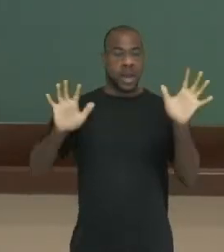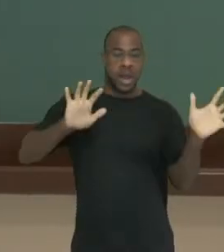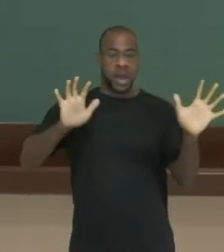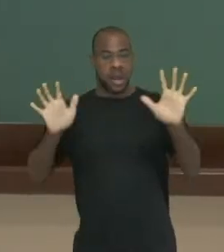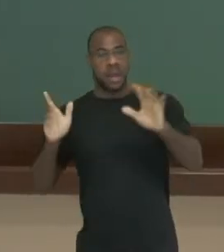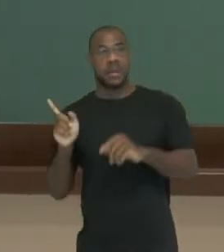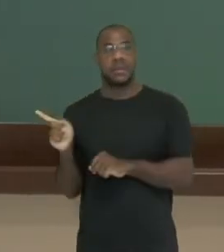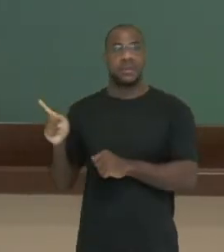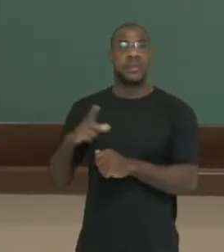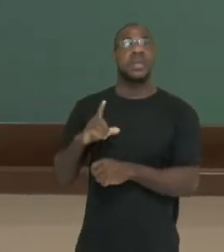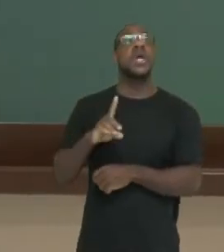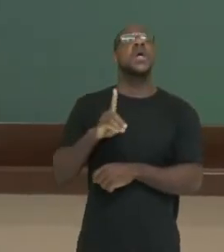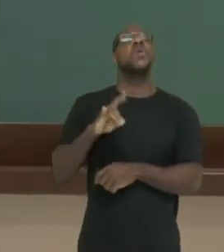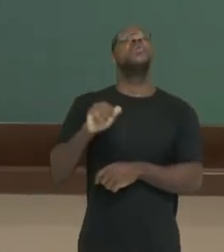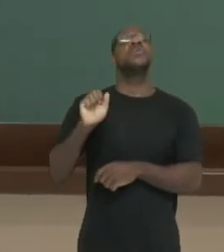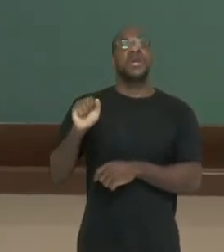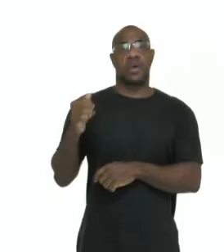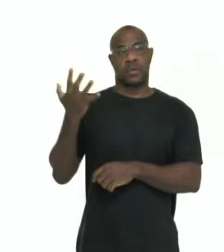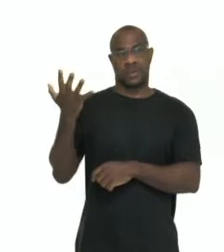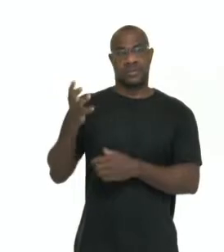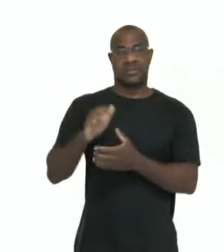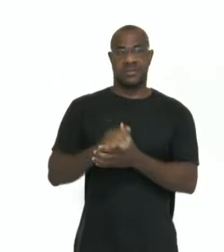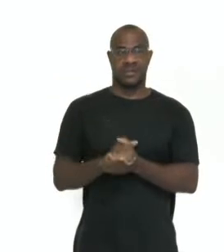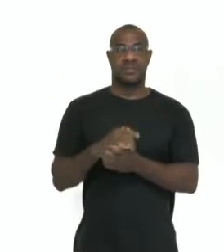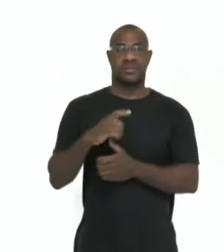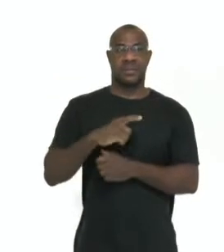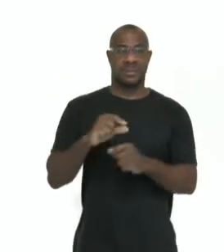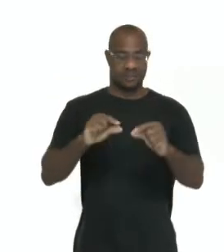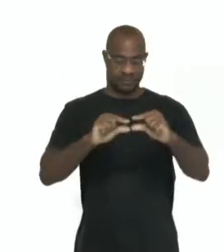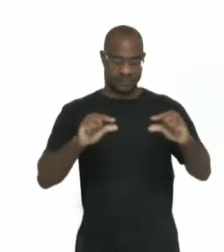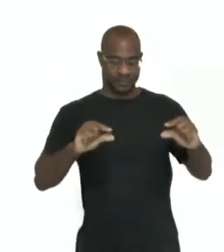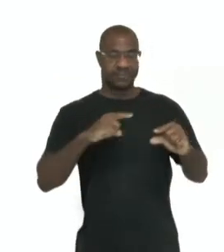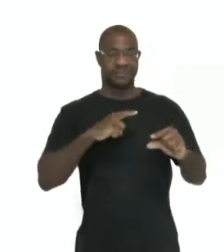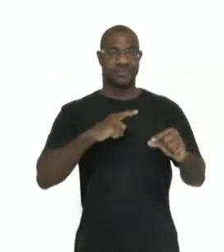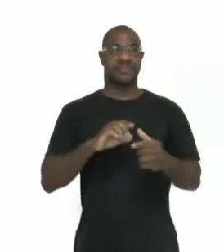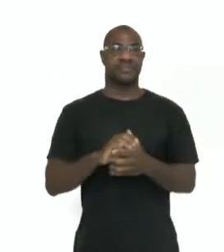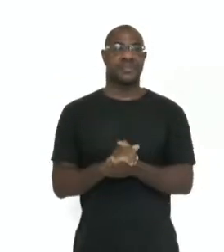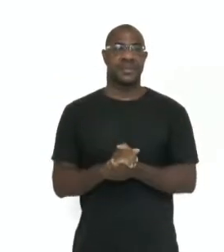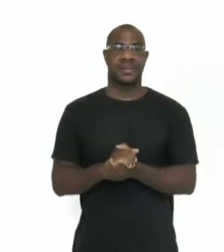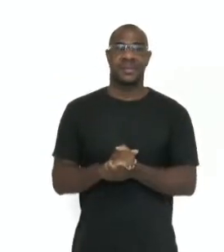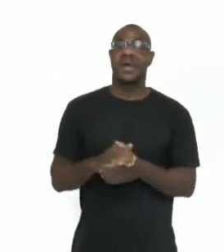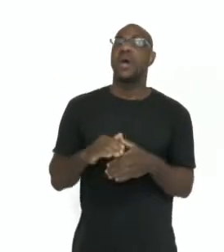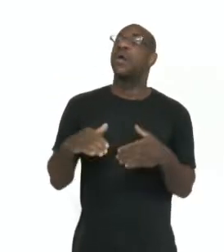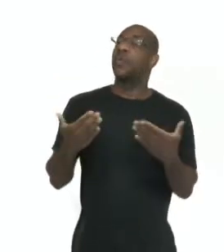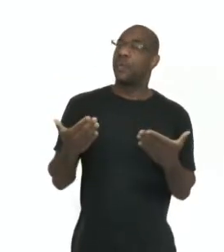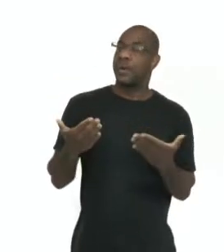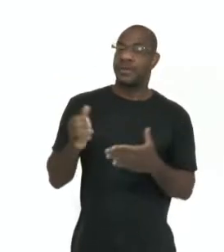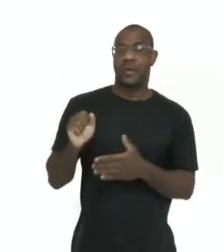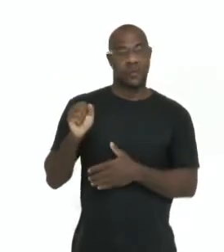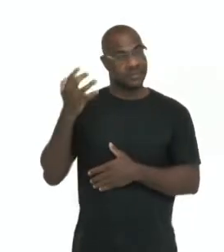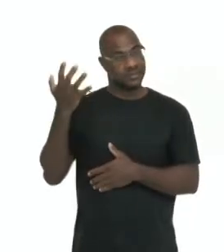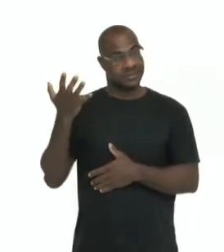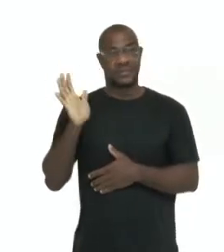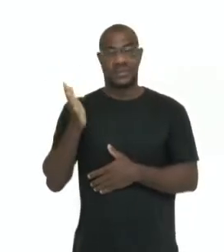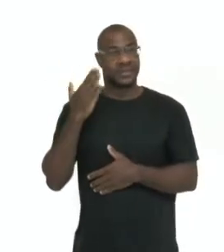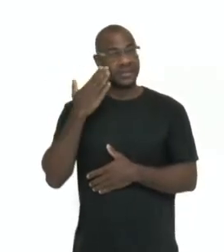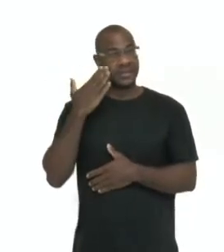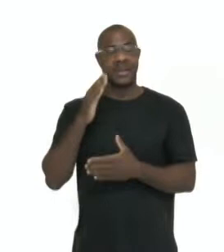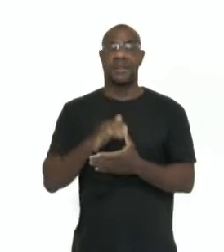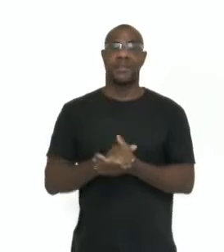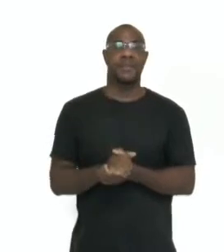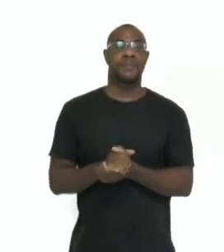temos aqui a data em que isso aconteceu na sequência, né, então já temos uma noção de quando os fatos aconteceram